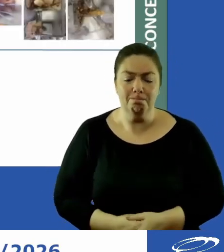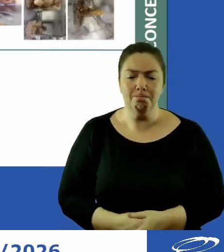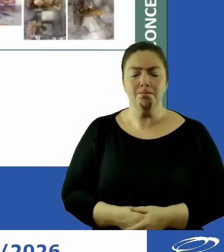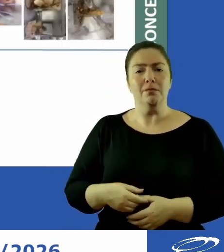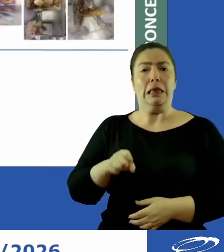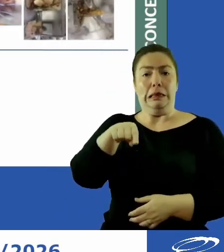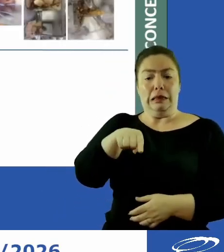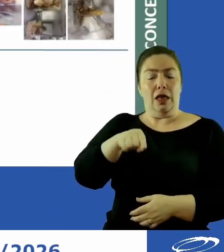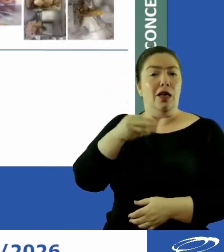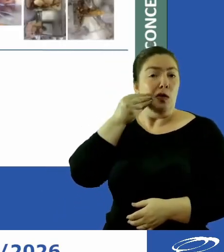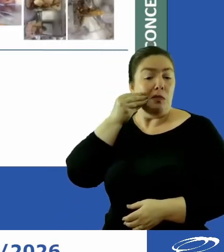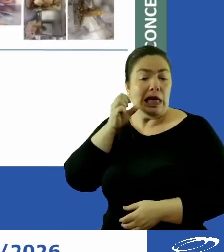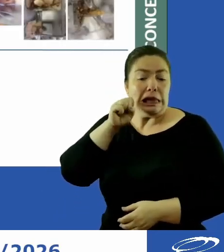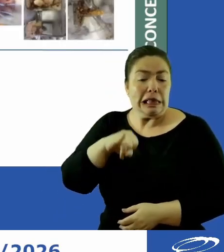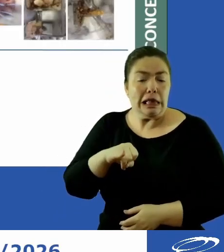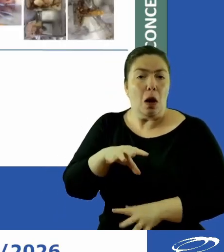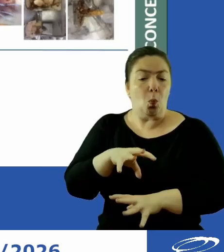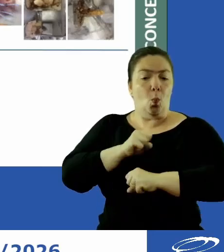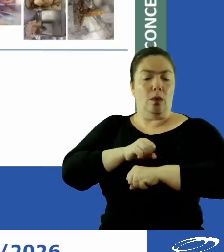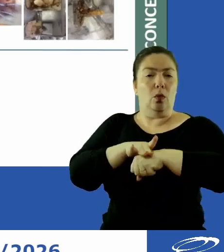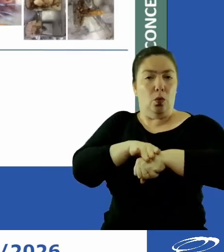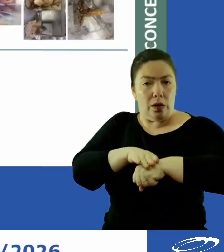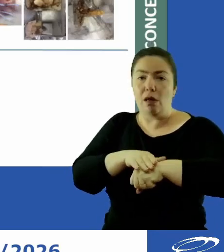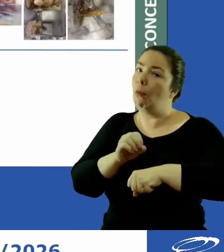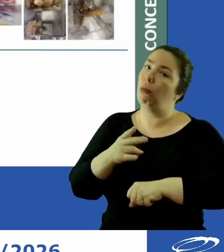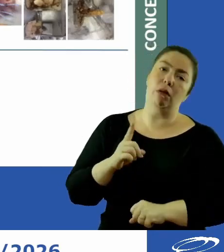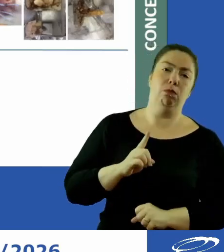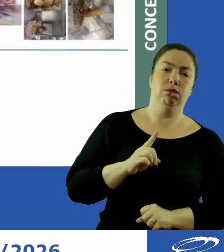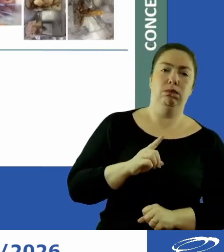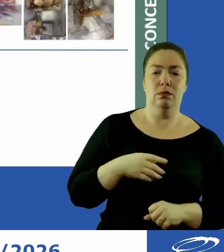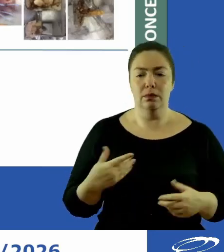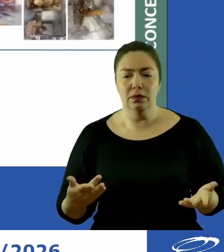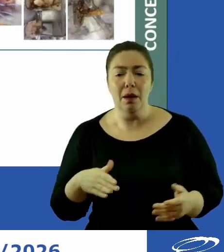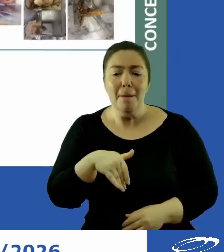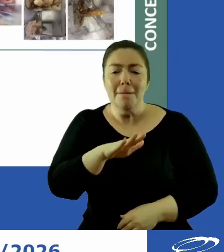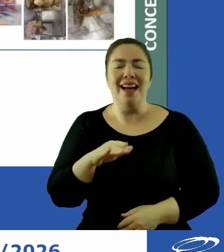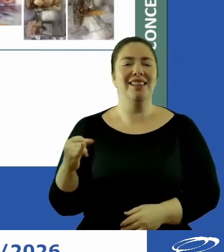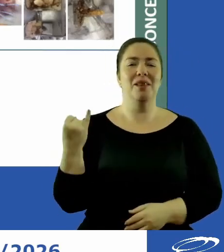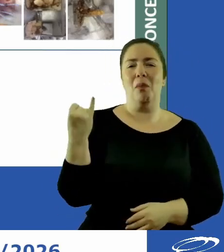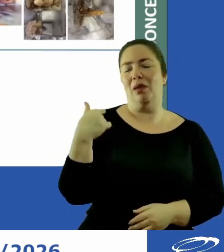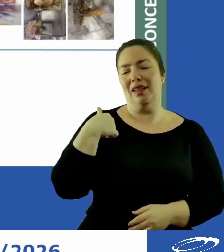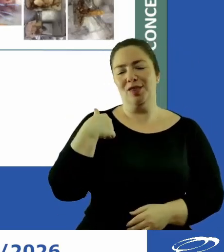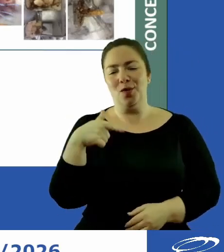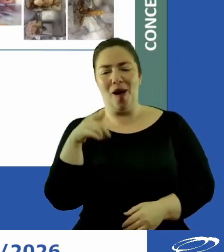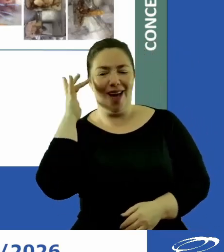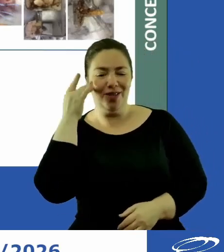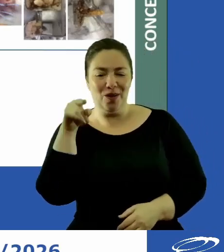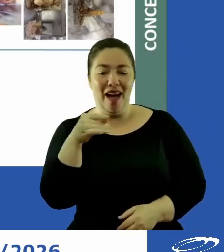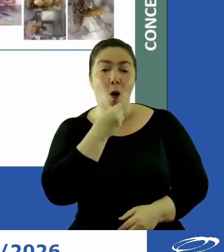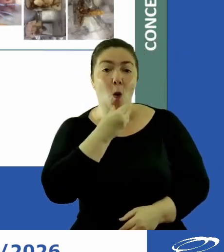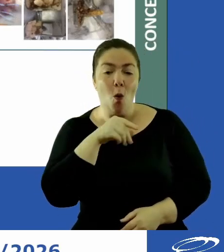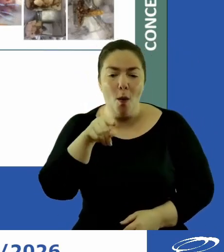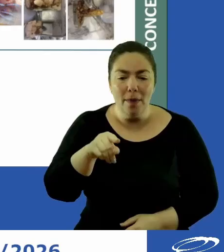E depois vem esse indivíduo, que é o mais importante, no meu olhar, do século XX para cá, que chama William Costerton,